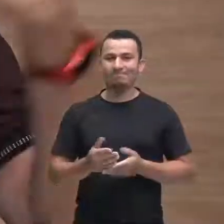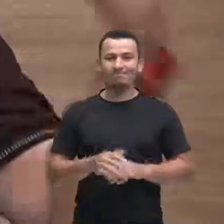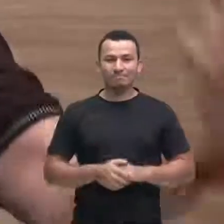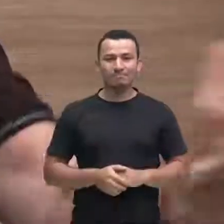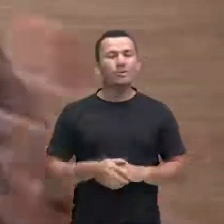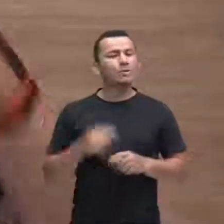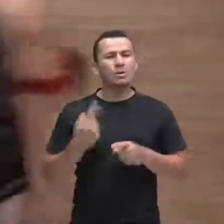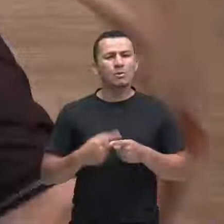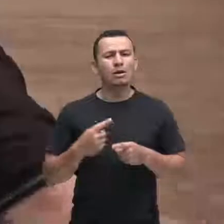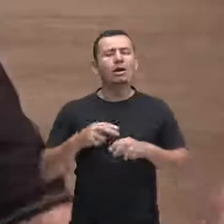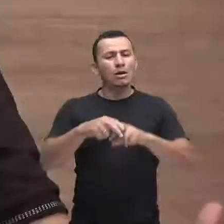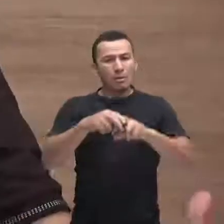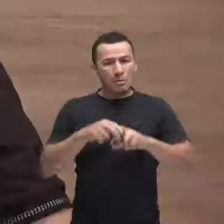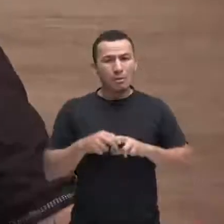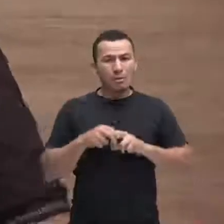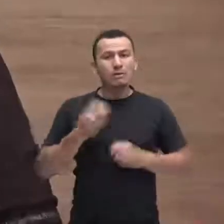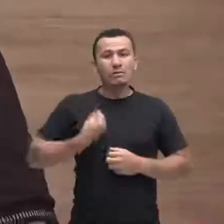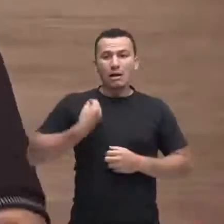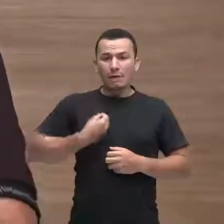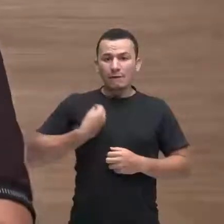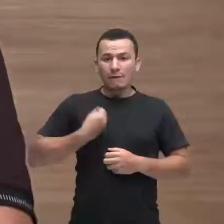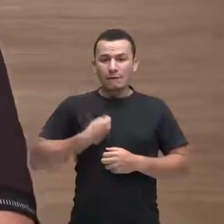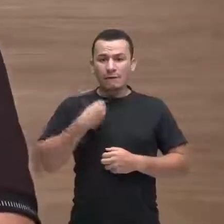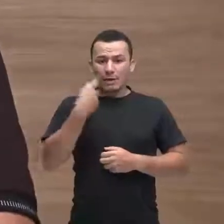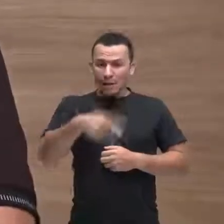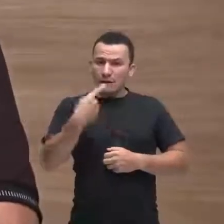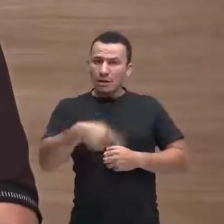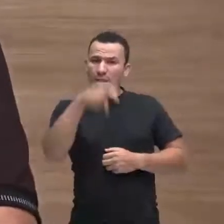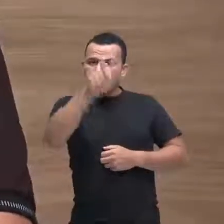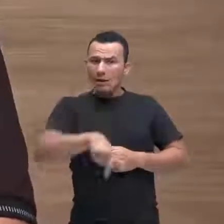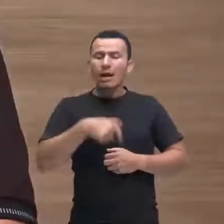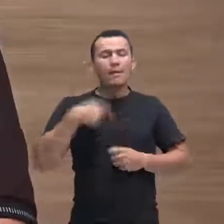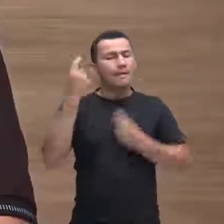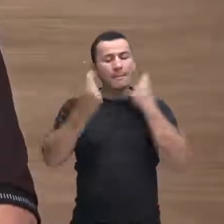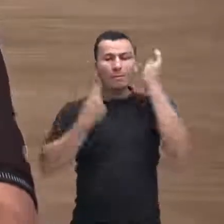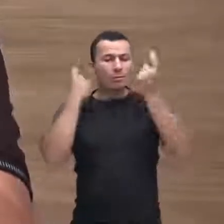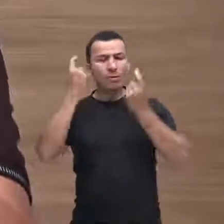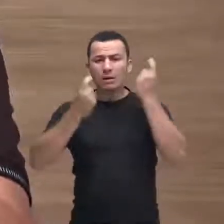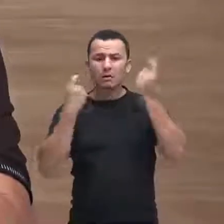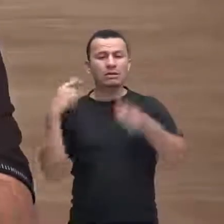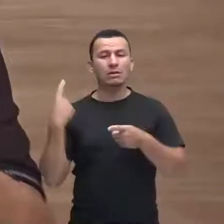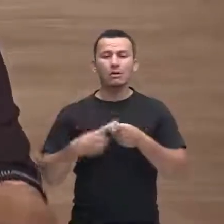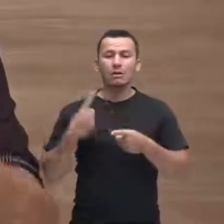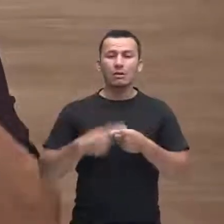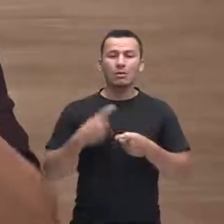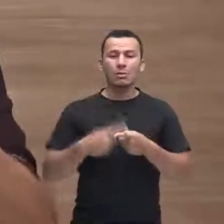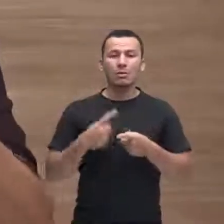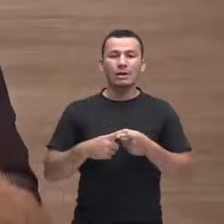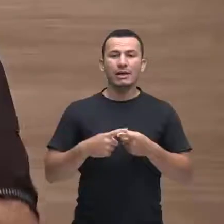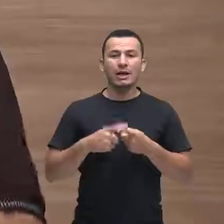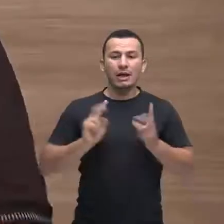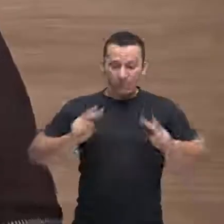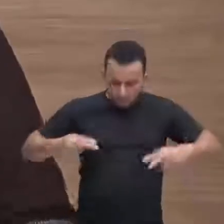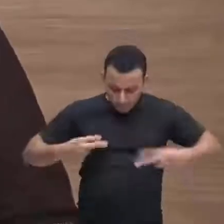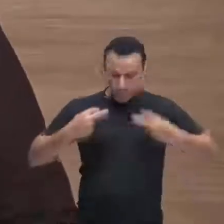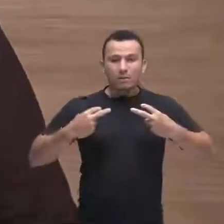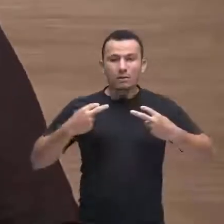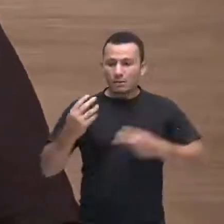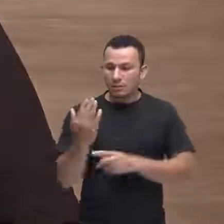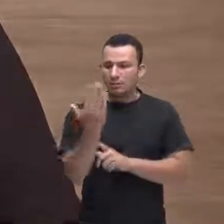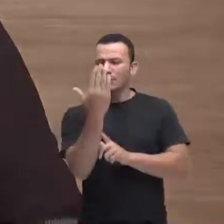exatamente pela dimensão que ele vive, é preocupante porque ele não se olha mais no